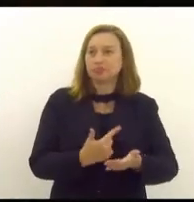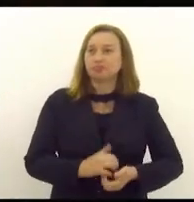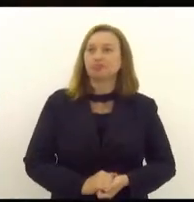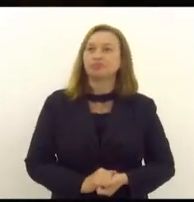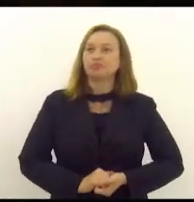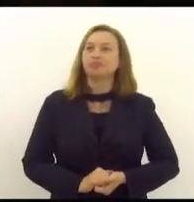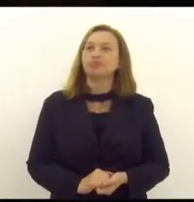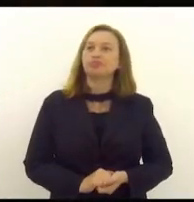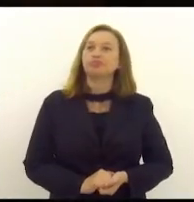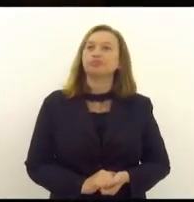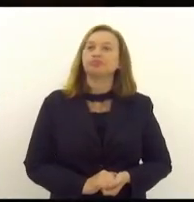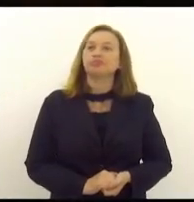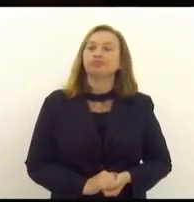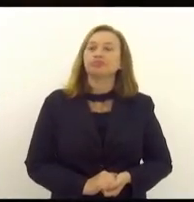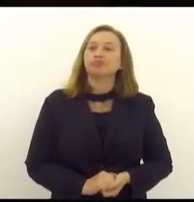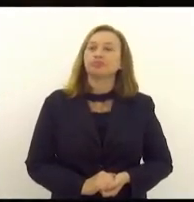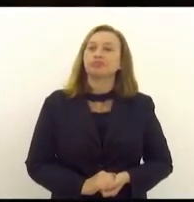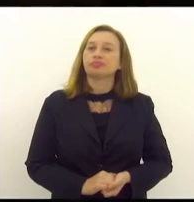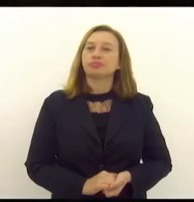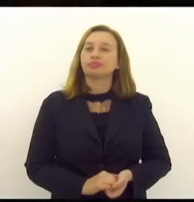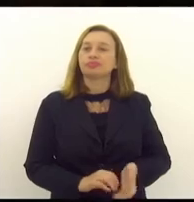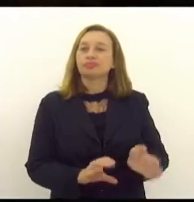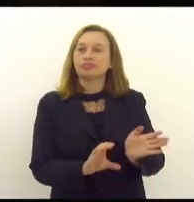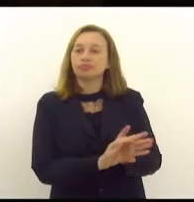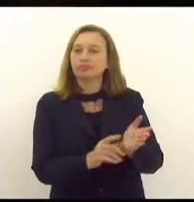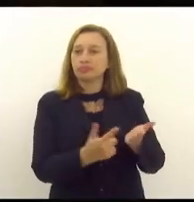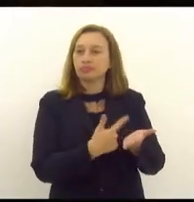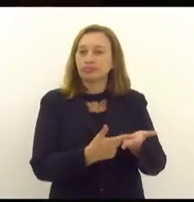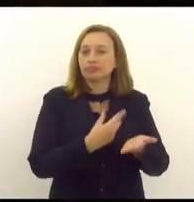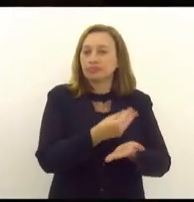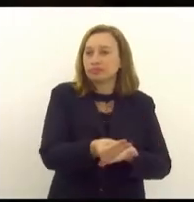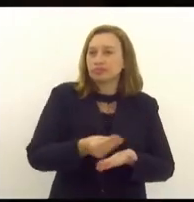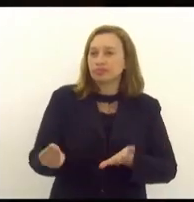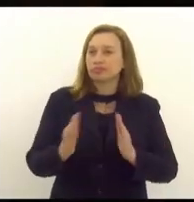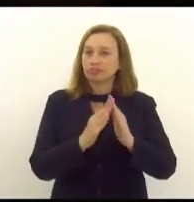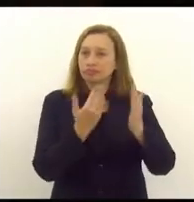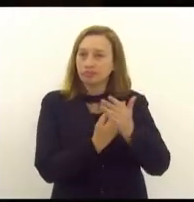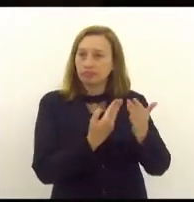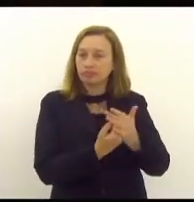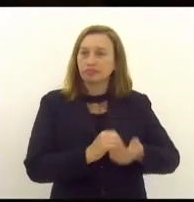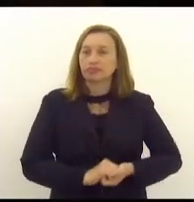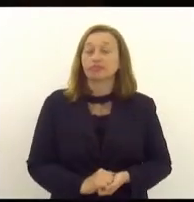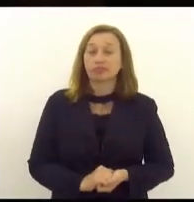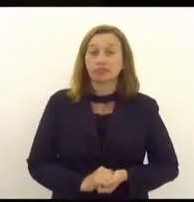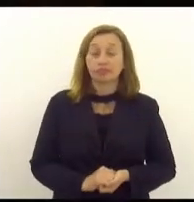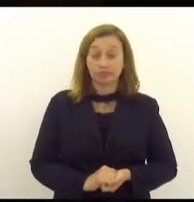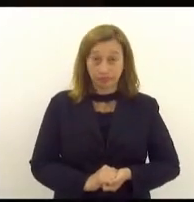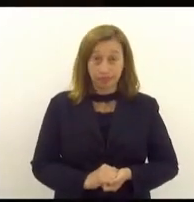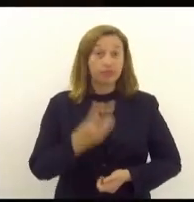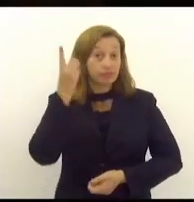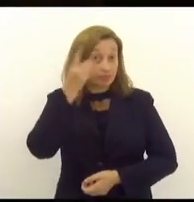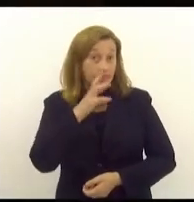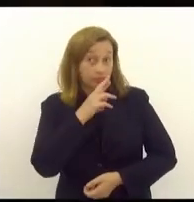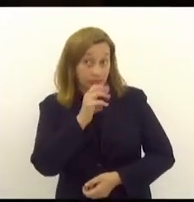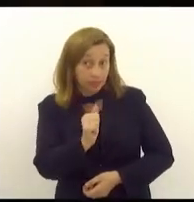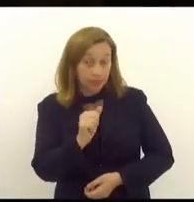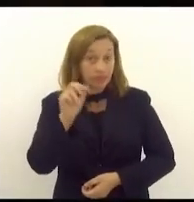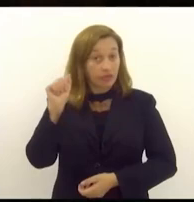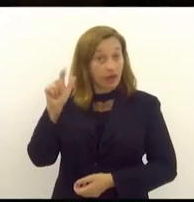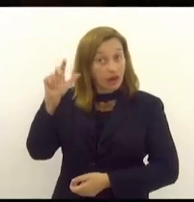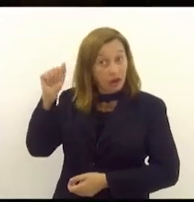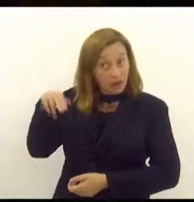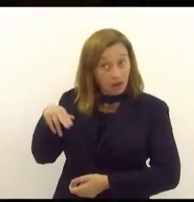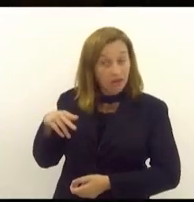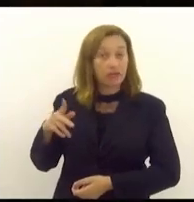aqui parte da página desse livro distribuído nas salas de aula começa assim Deputado Rodrigo Amorim e Alan